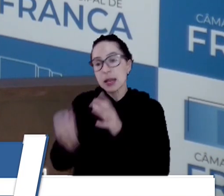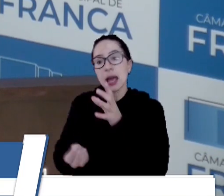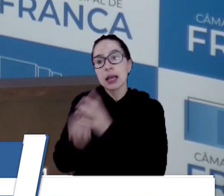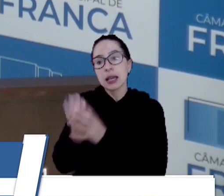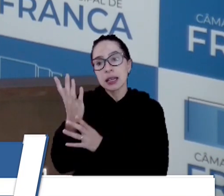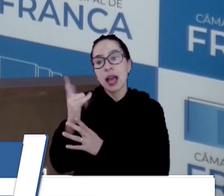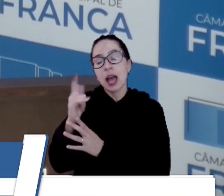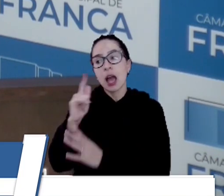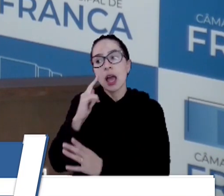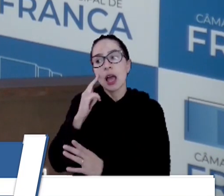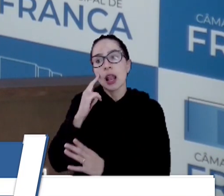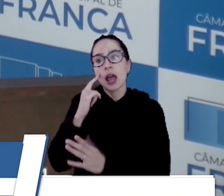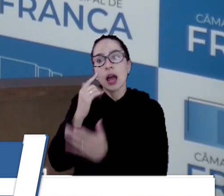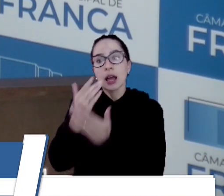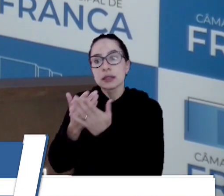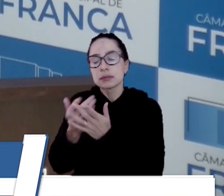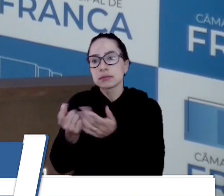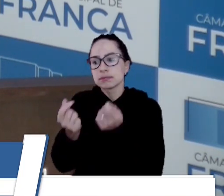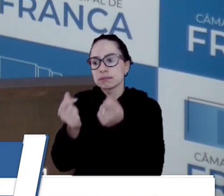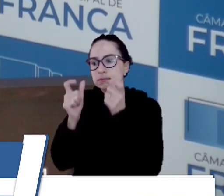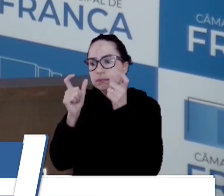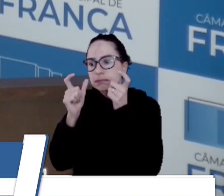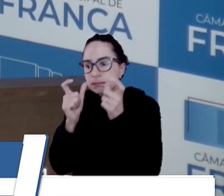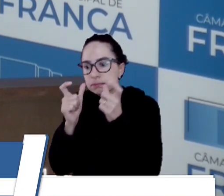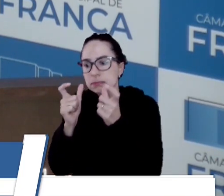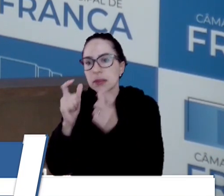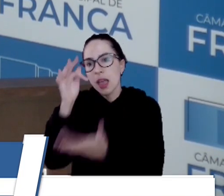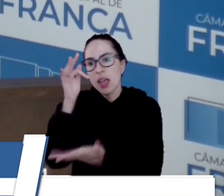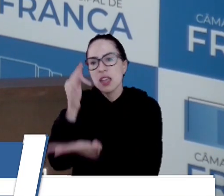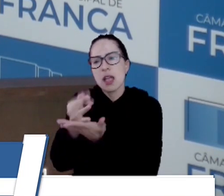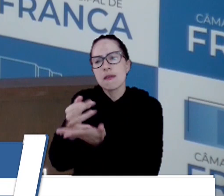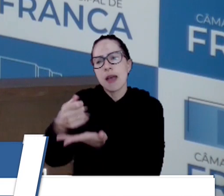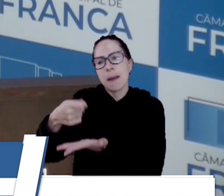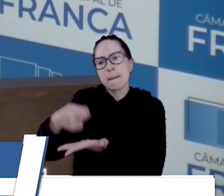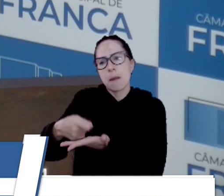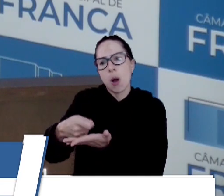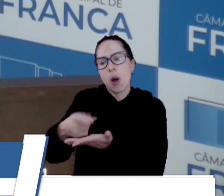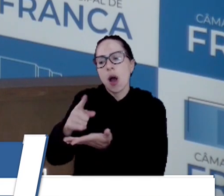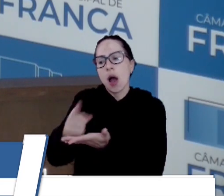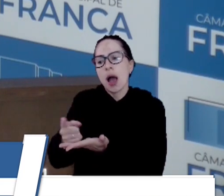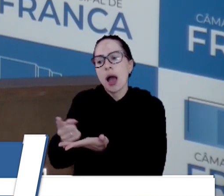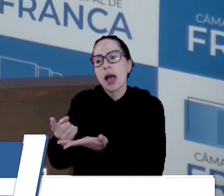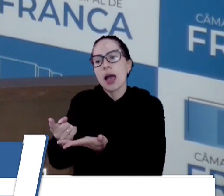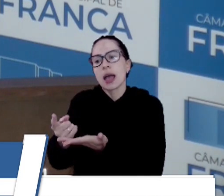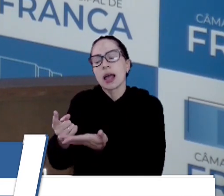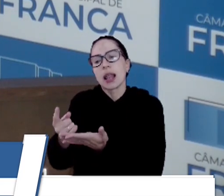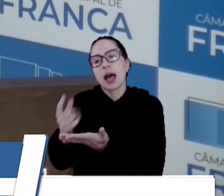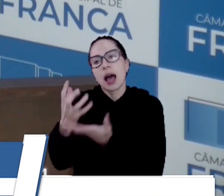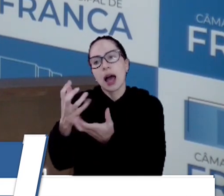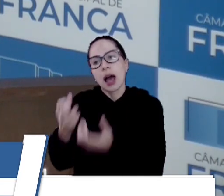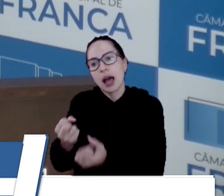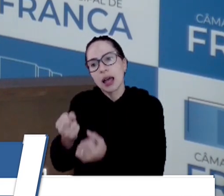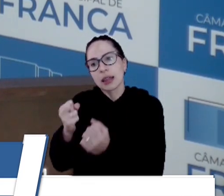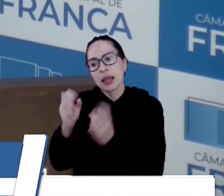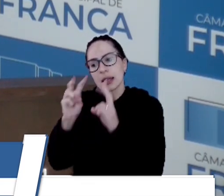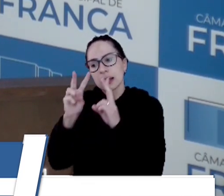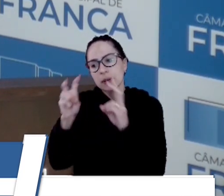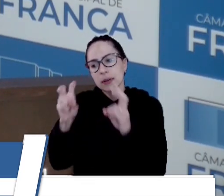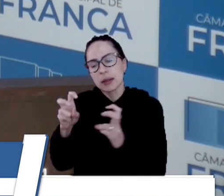no materialismo e na fé imposta. Adota um sistema socrático em sua teoria